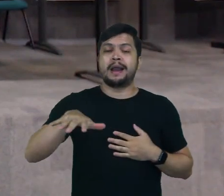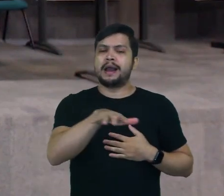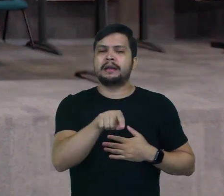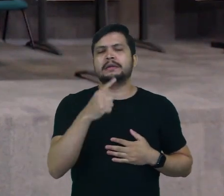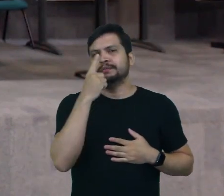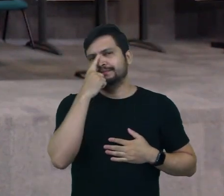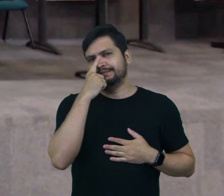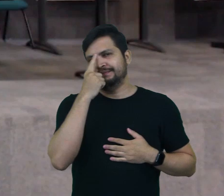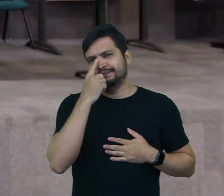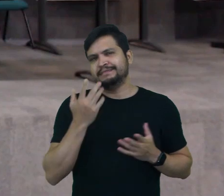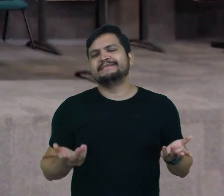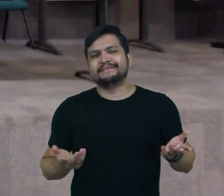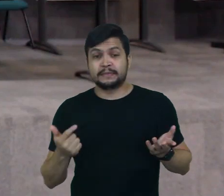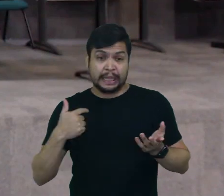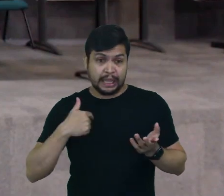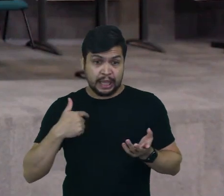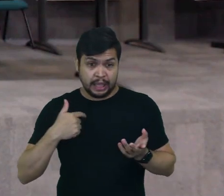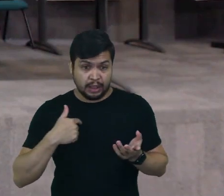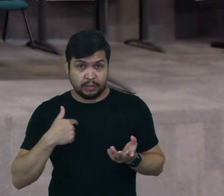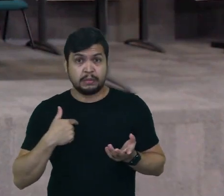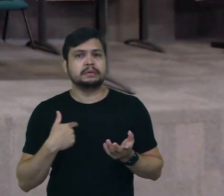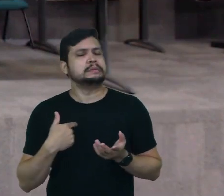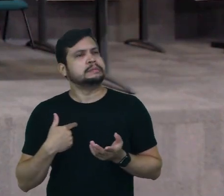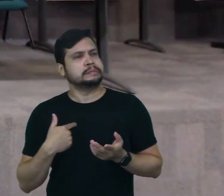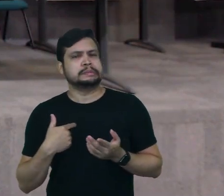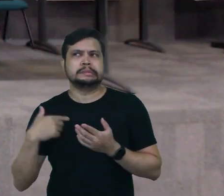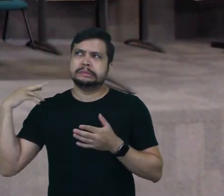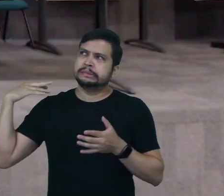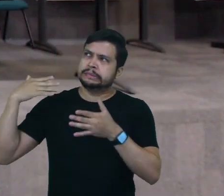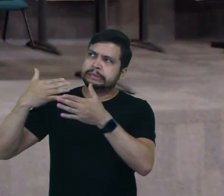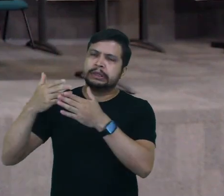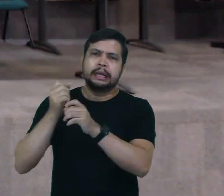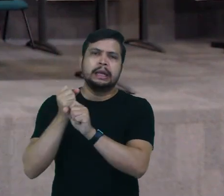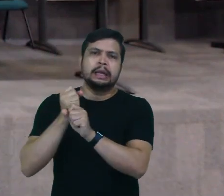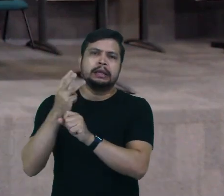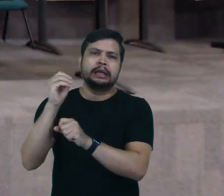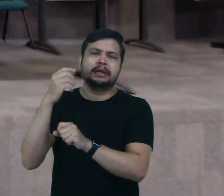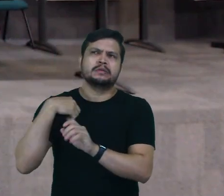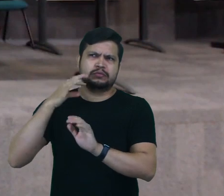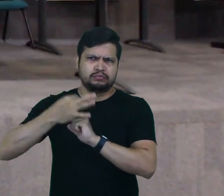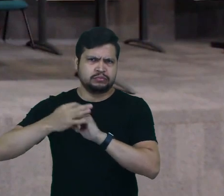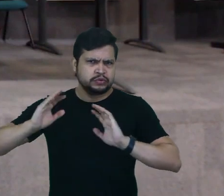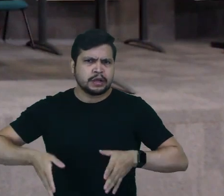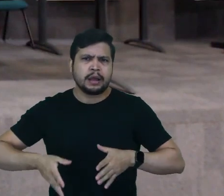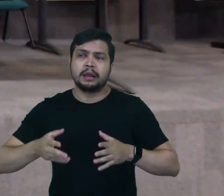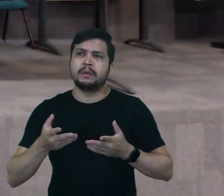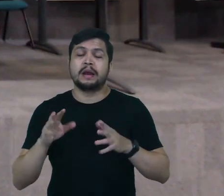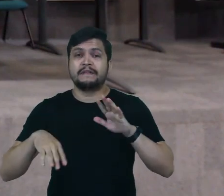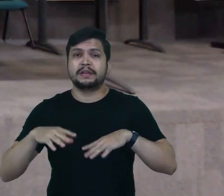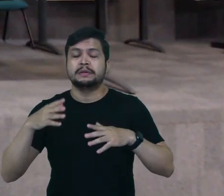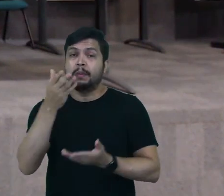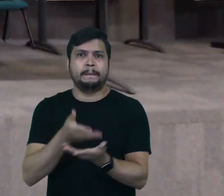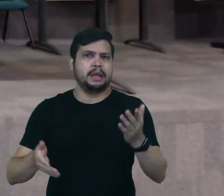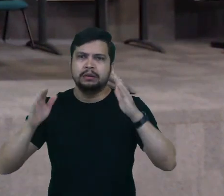essa coisa que eu acho que hoje a gente perde muito foco. Até eu, 30 anos depois de formada, hoje com esse negócio de várias mídias, várias coisas, às vezes